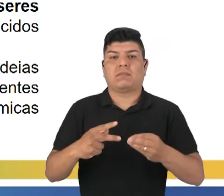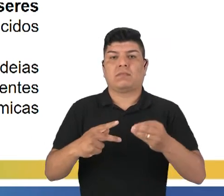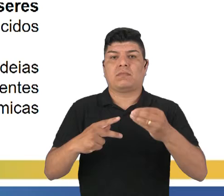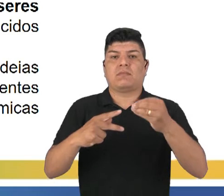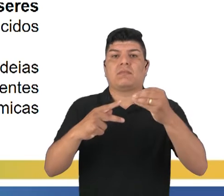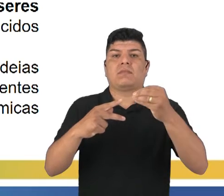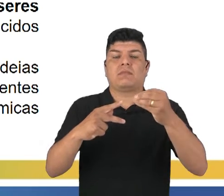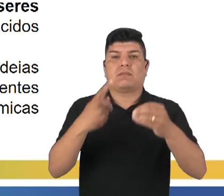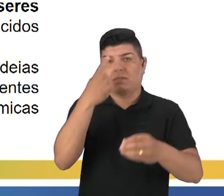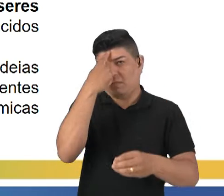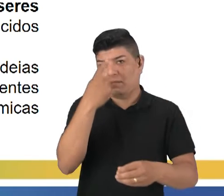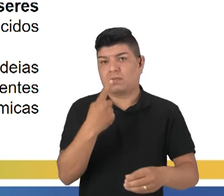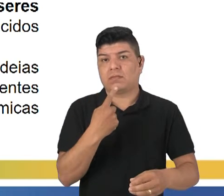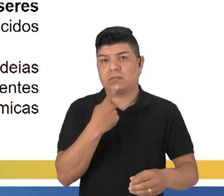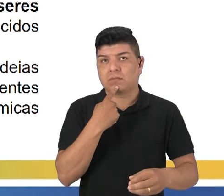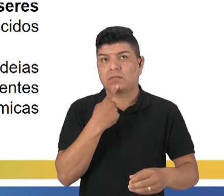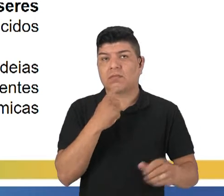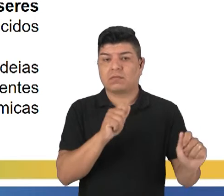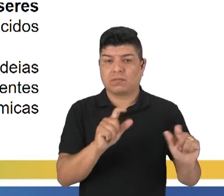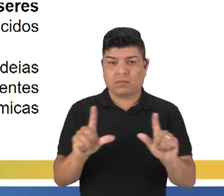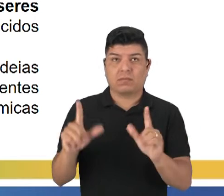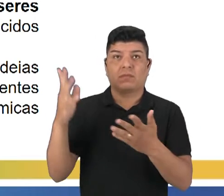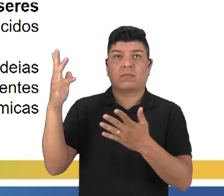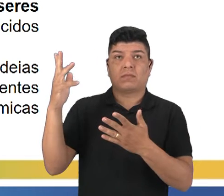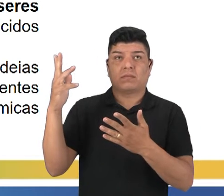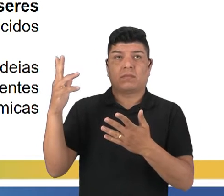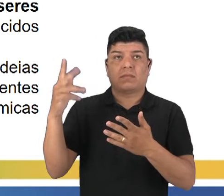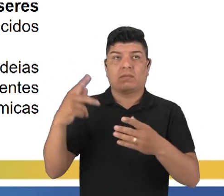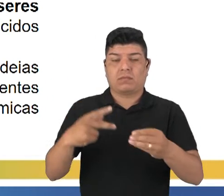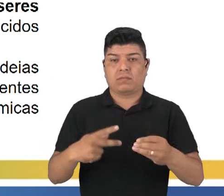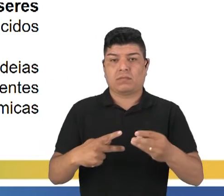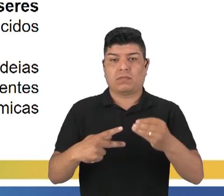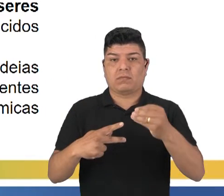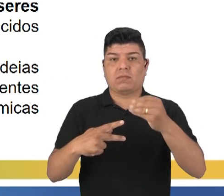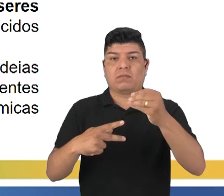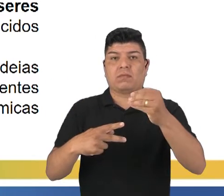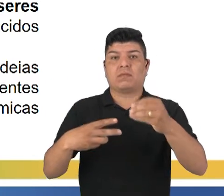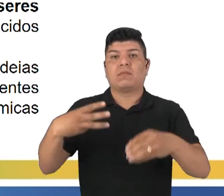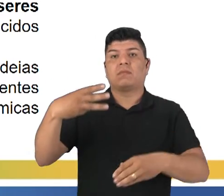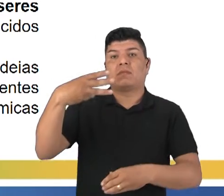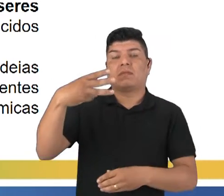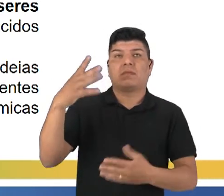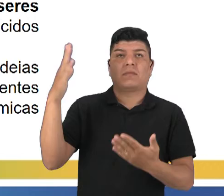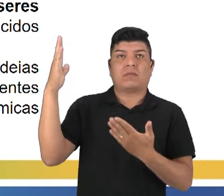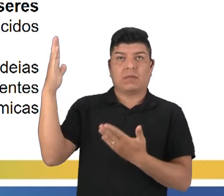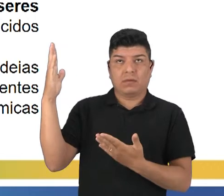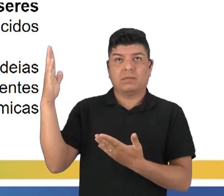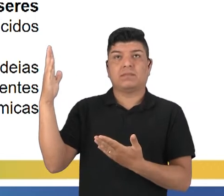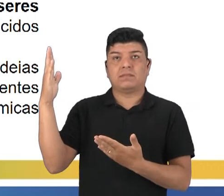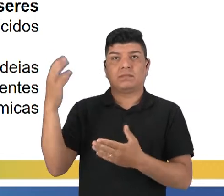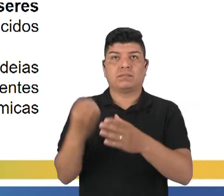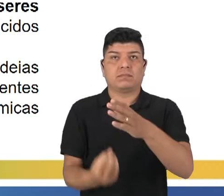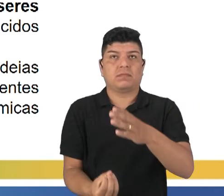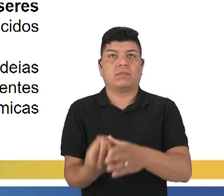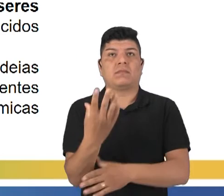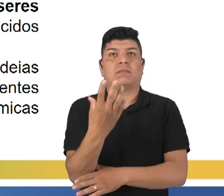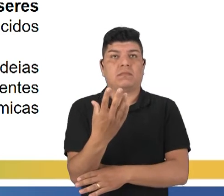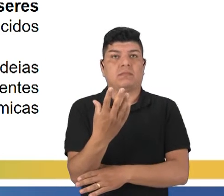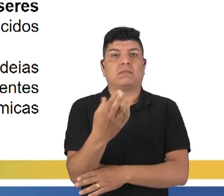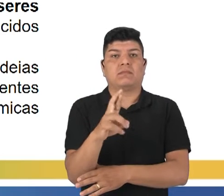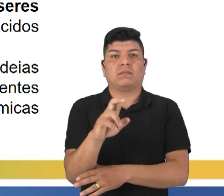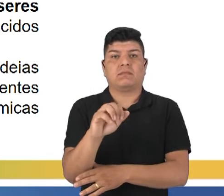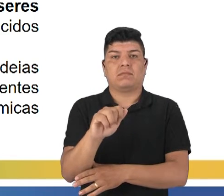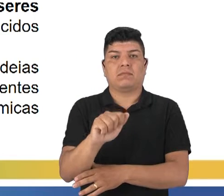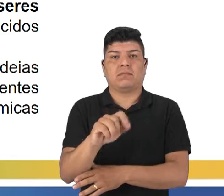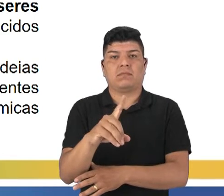Como vocês podem ver na imagem, a proteína tridimensional é tridimensional e ela é formada por um